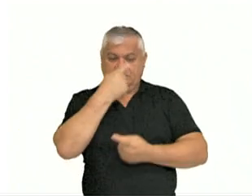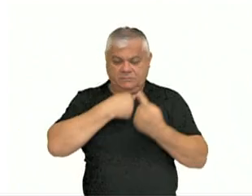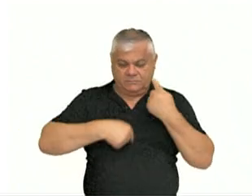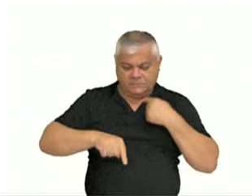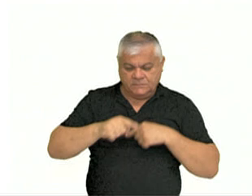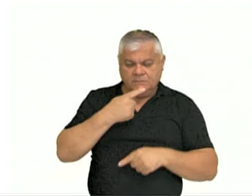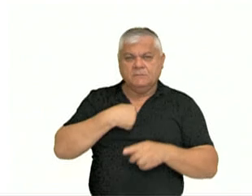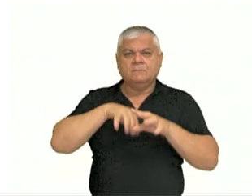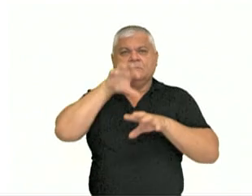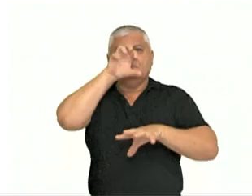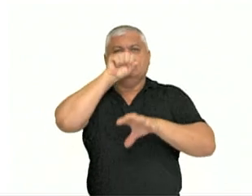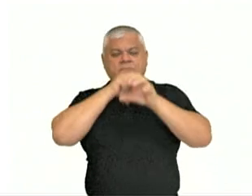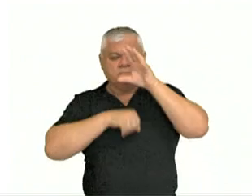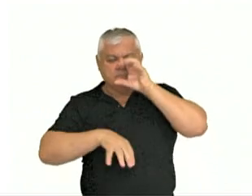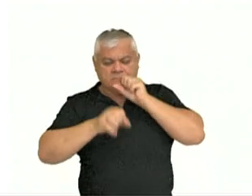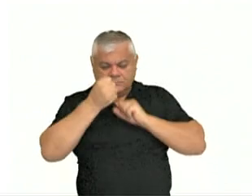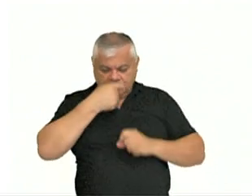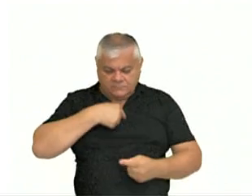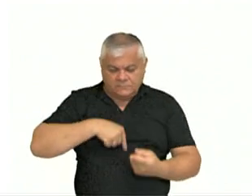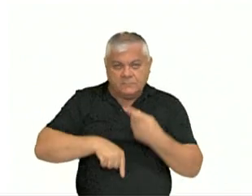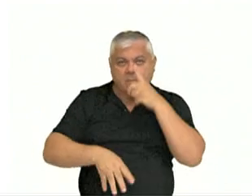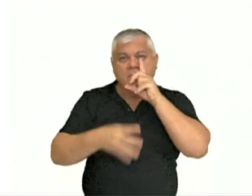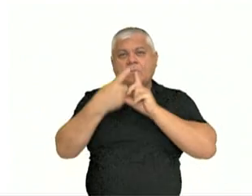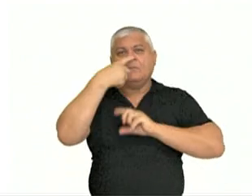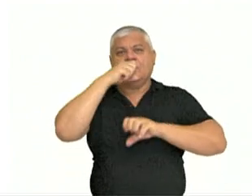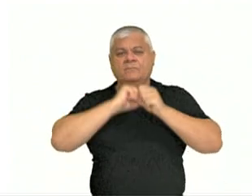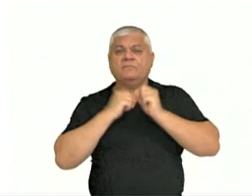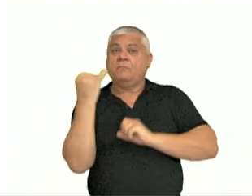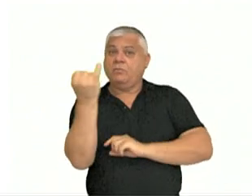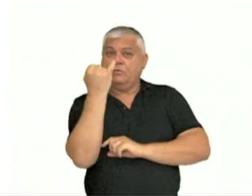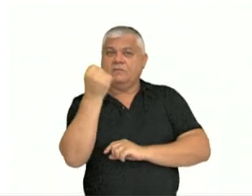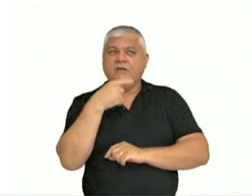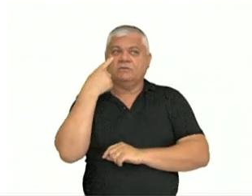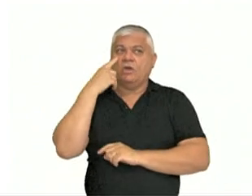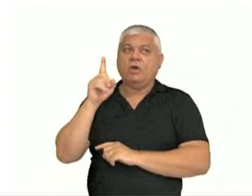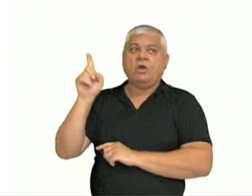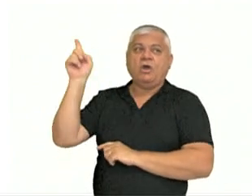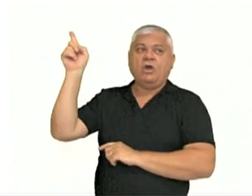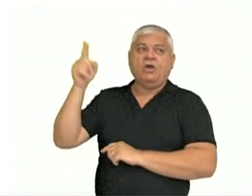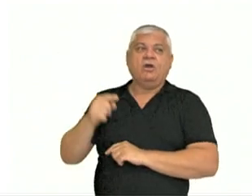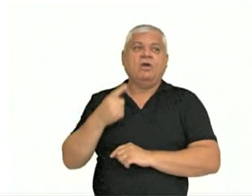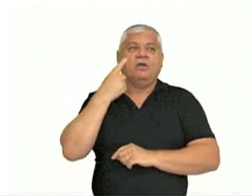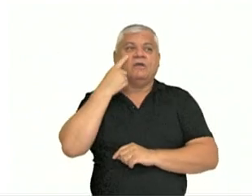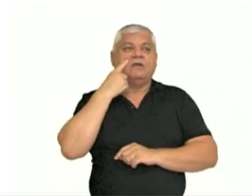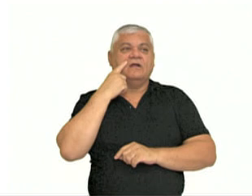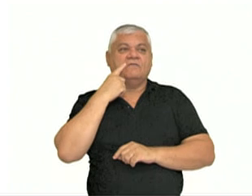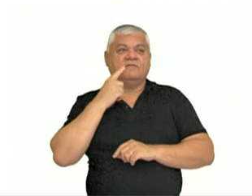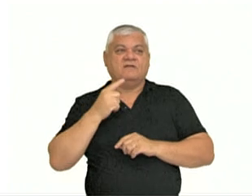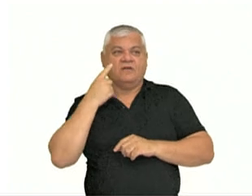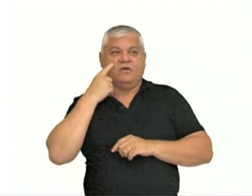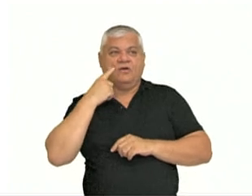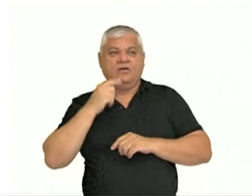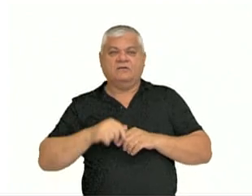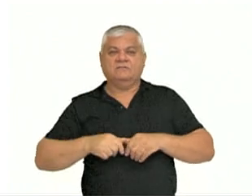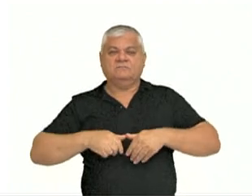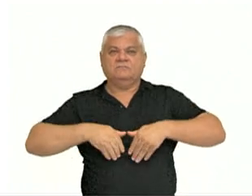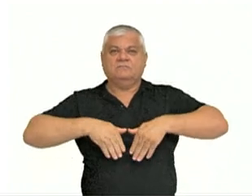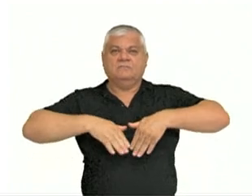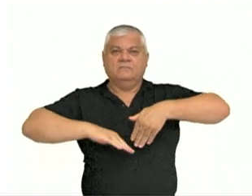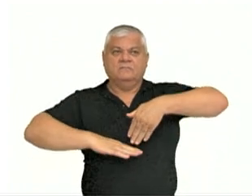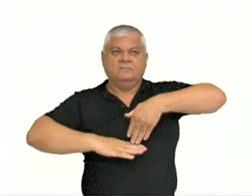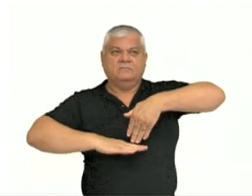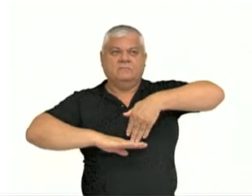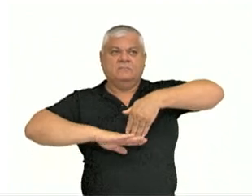respiratório, para o processo da respiração. Olha só no GIF aqui o que está acontecendo no momento da